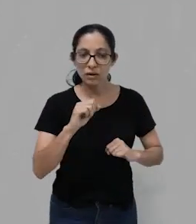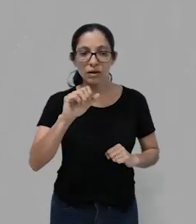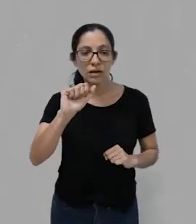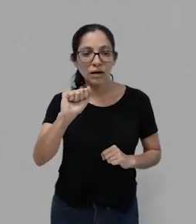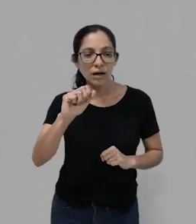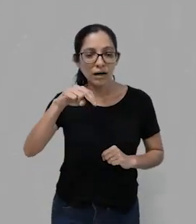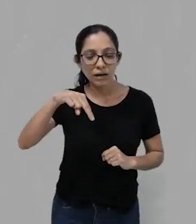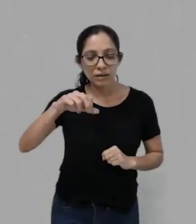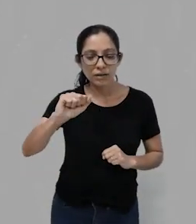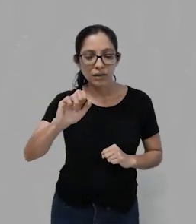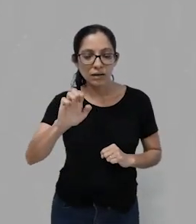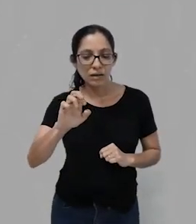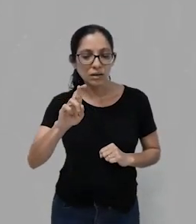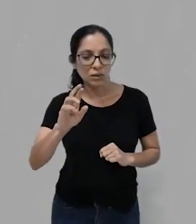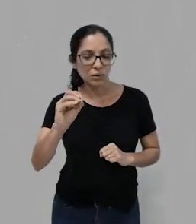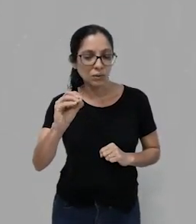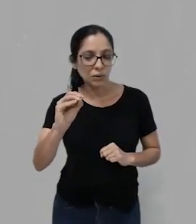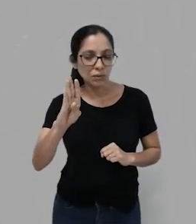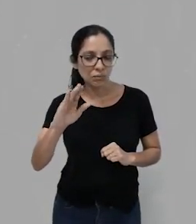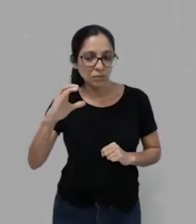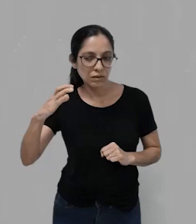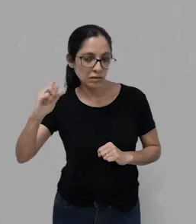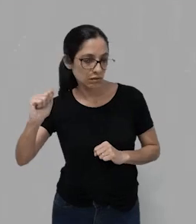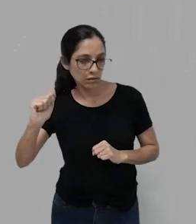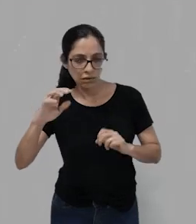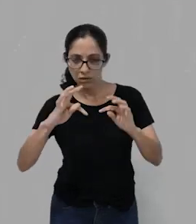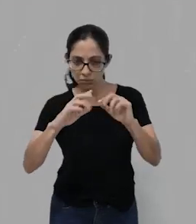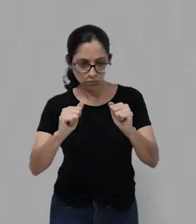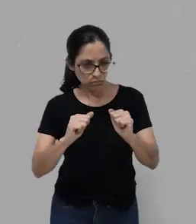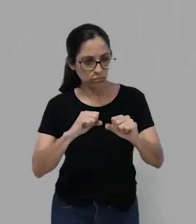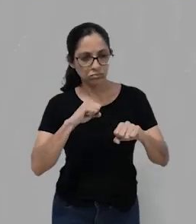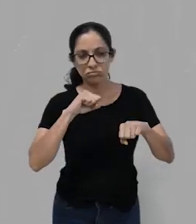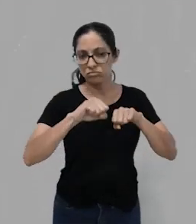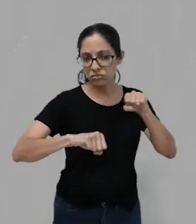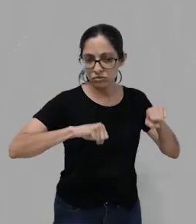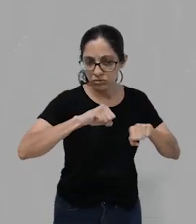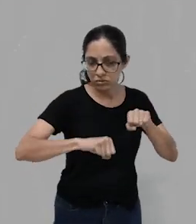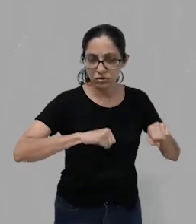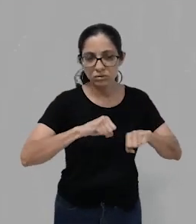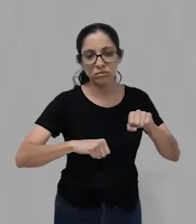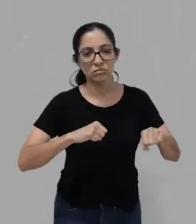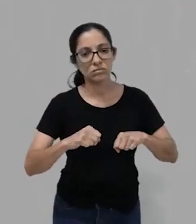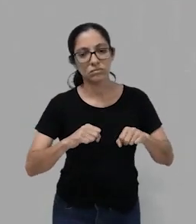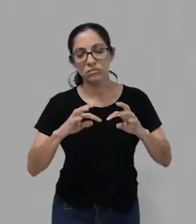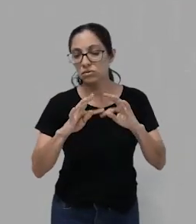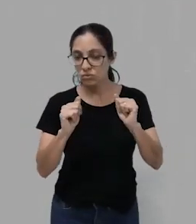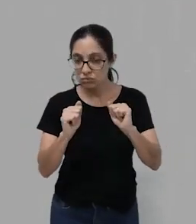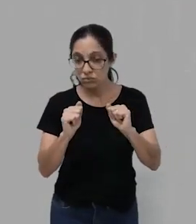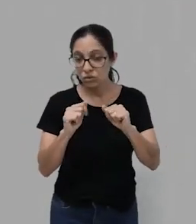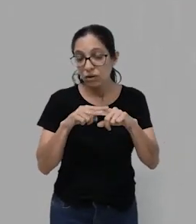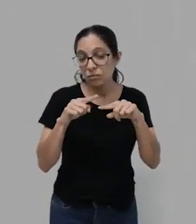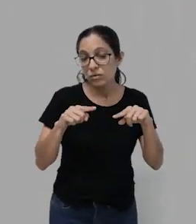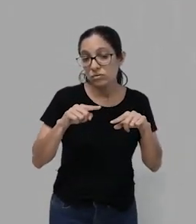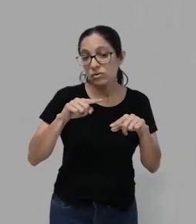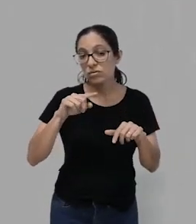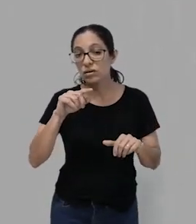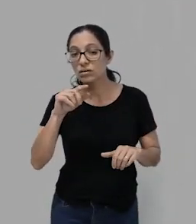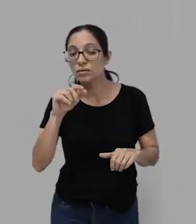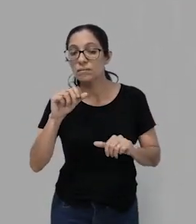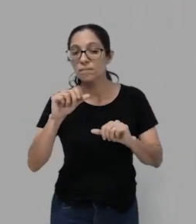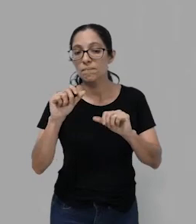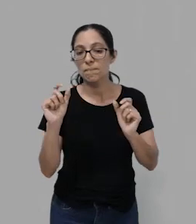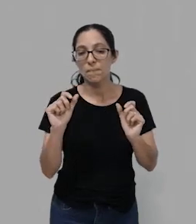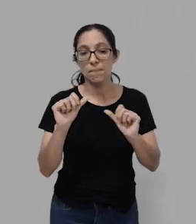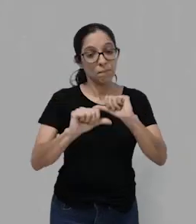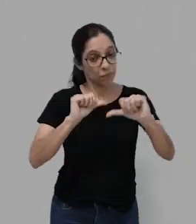nadar de forma anaeróbica, eu posso fazer um ciclismo de forma anaeróbica. Agora, o que vai variar, vai dizer se é